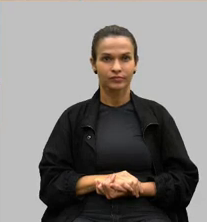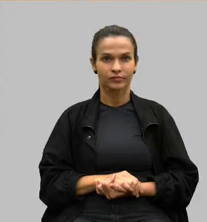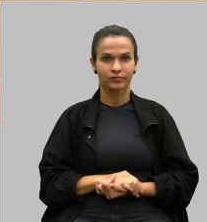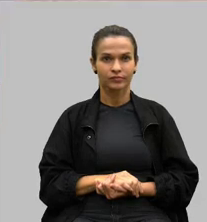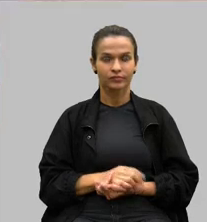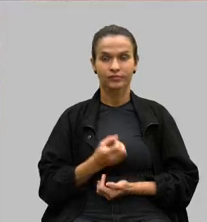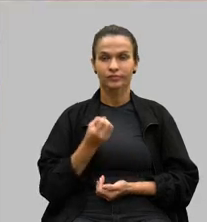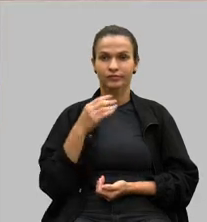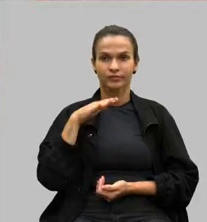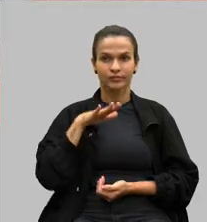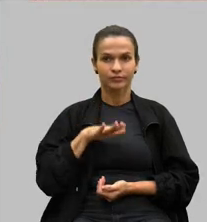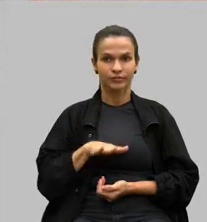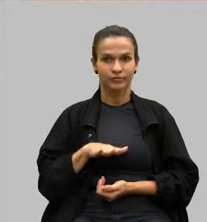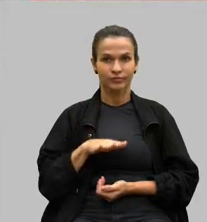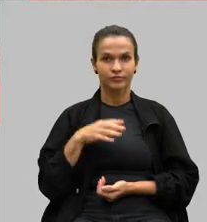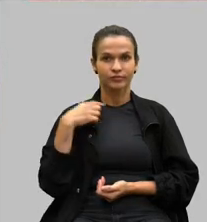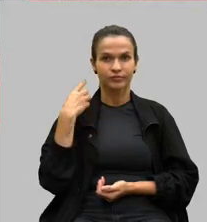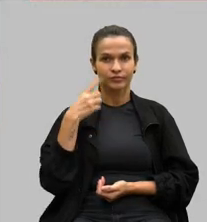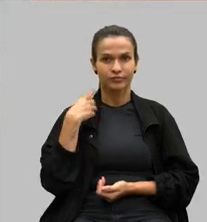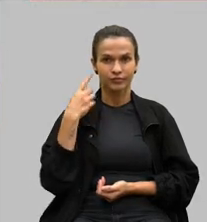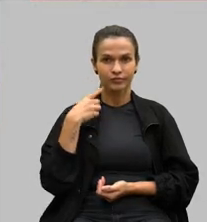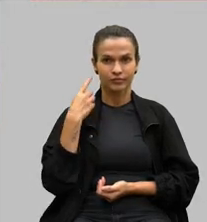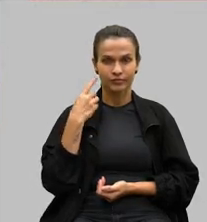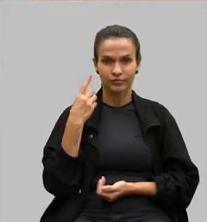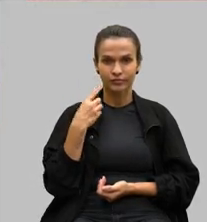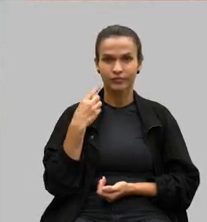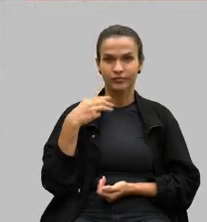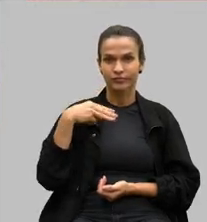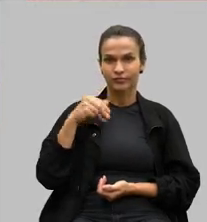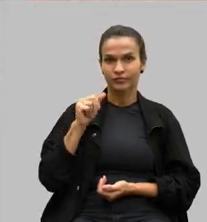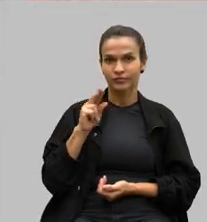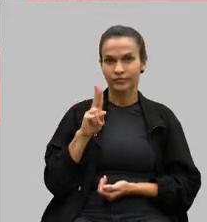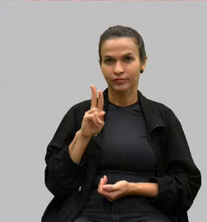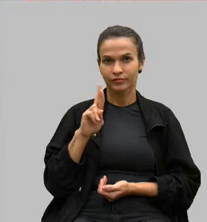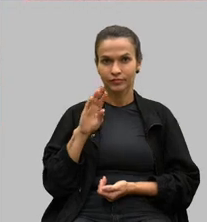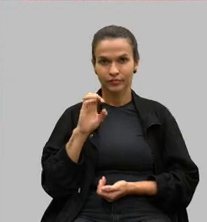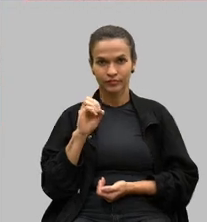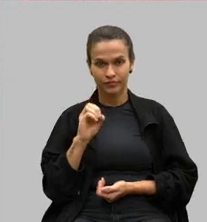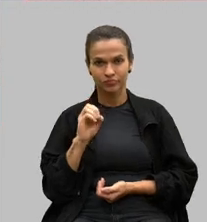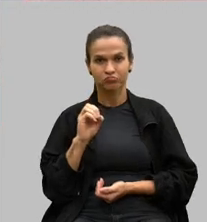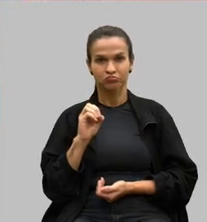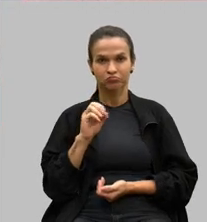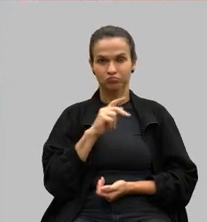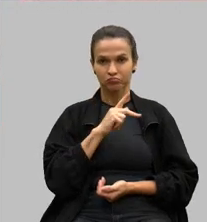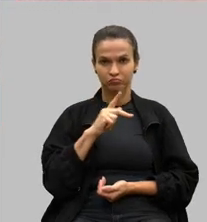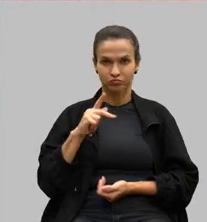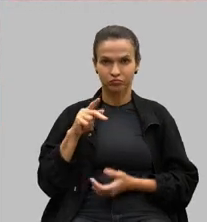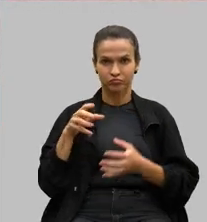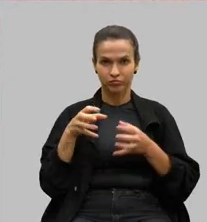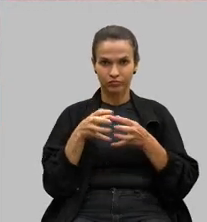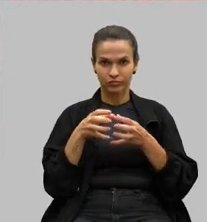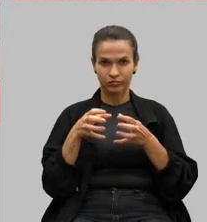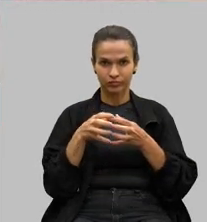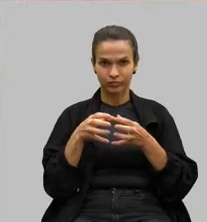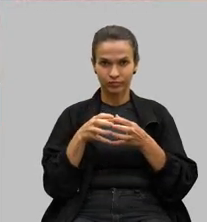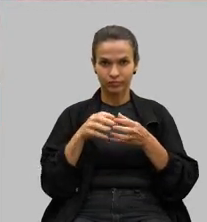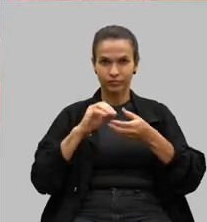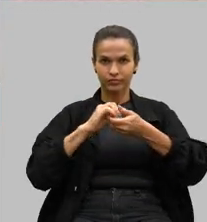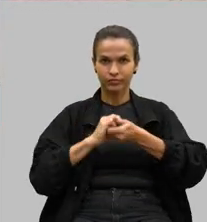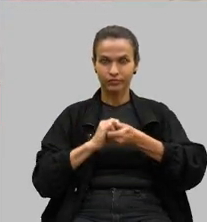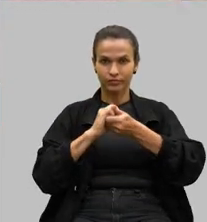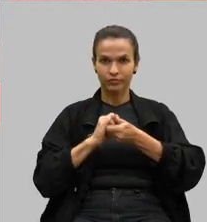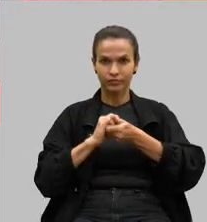Boa tarde Deputado Mao Tramonte que Preside a nossa comissão cumprimentar a nossa